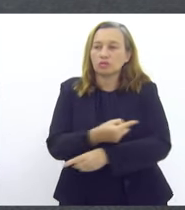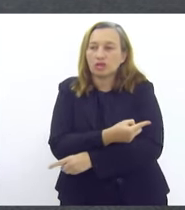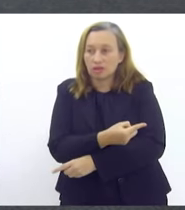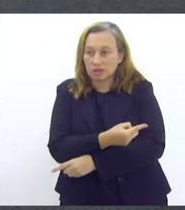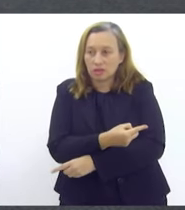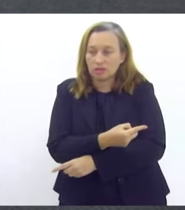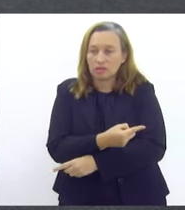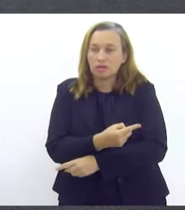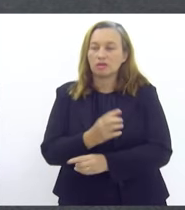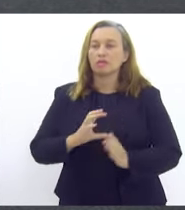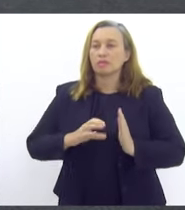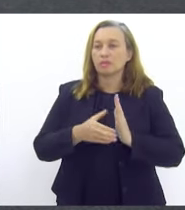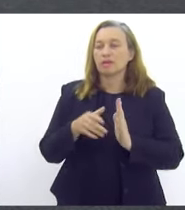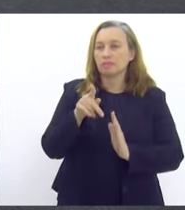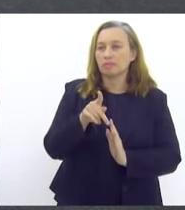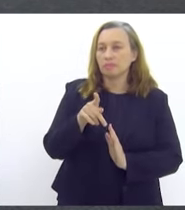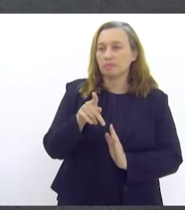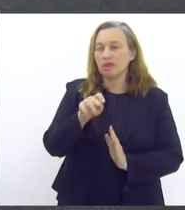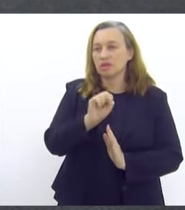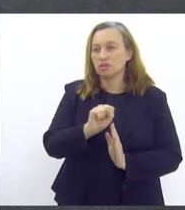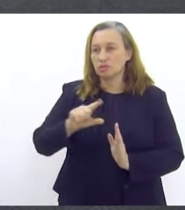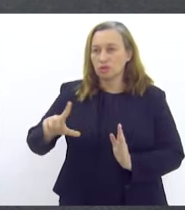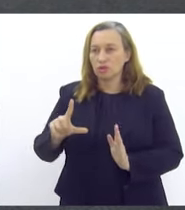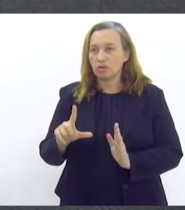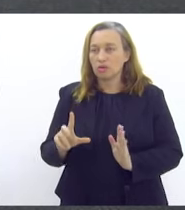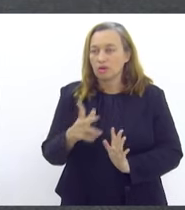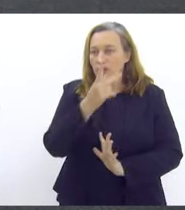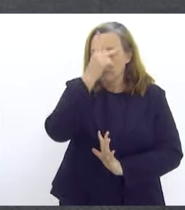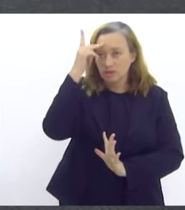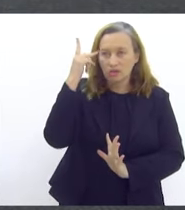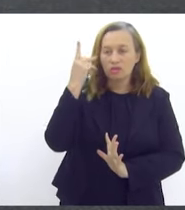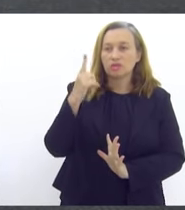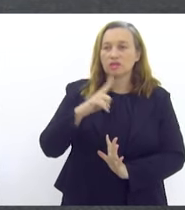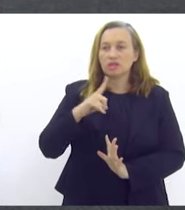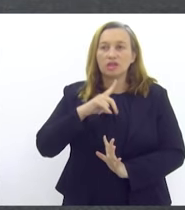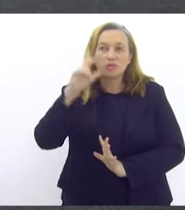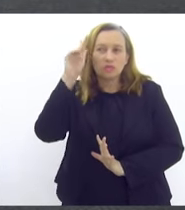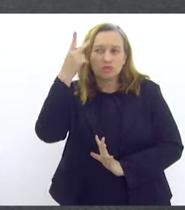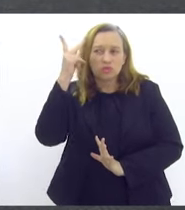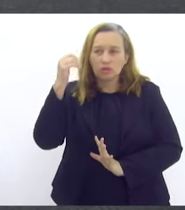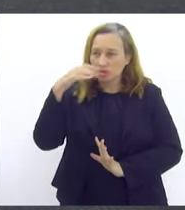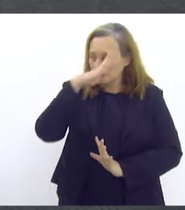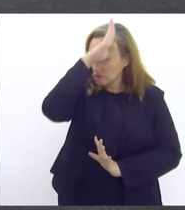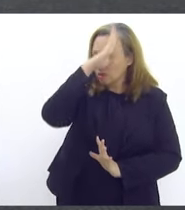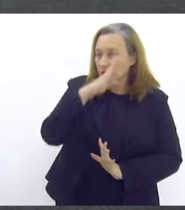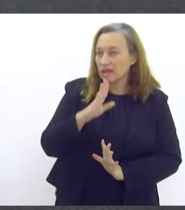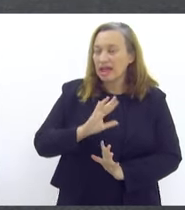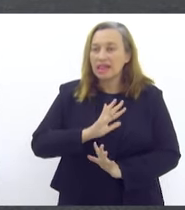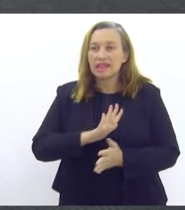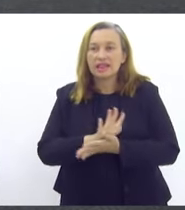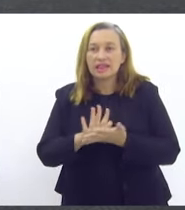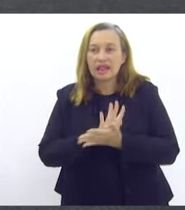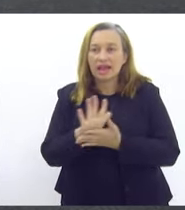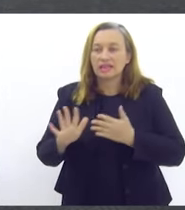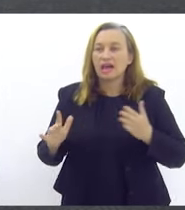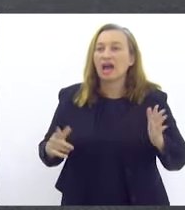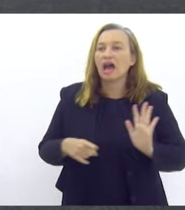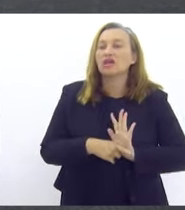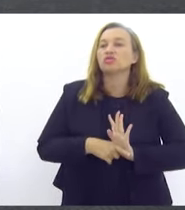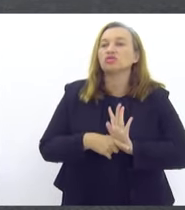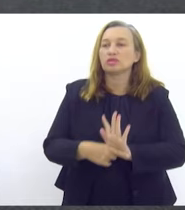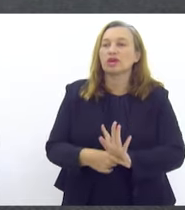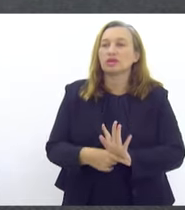dados pela bancada do PSOL a figuras que têm sua história no bolsonarismo e que nada contribuíram